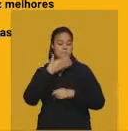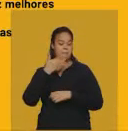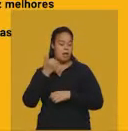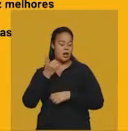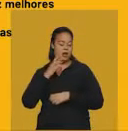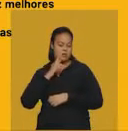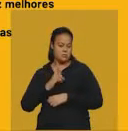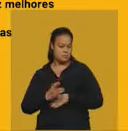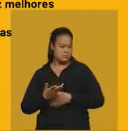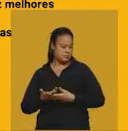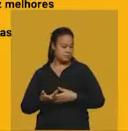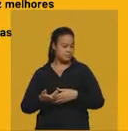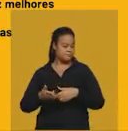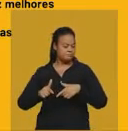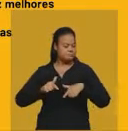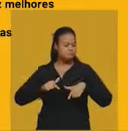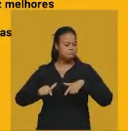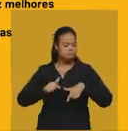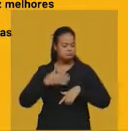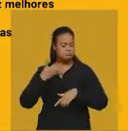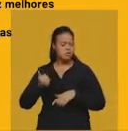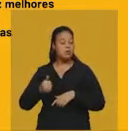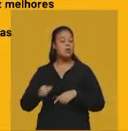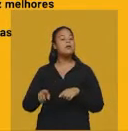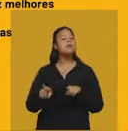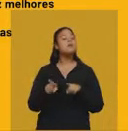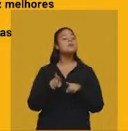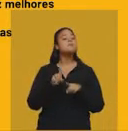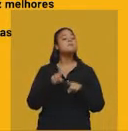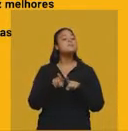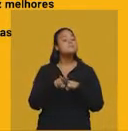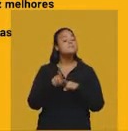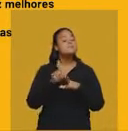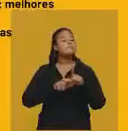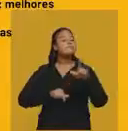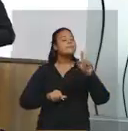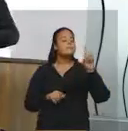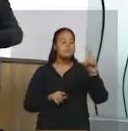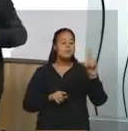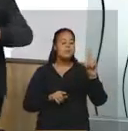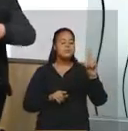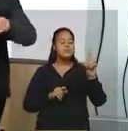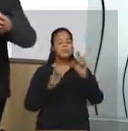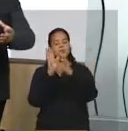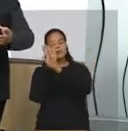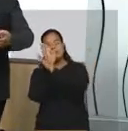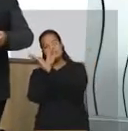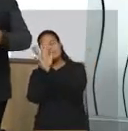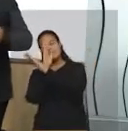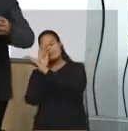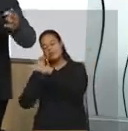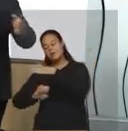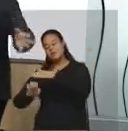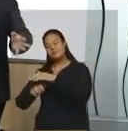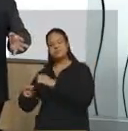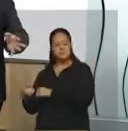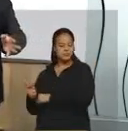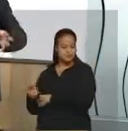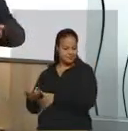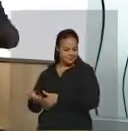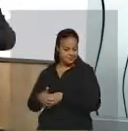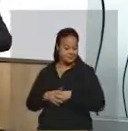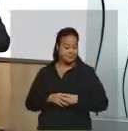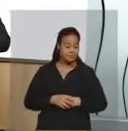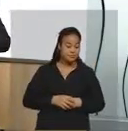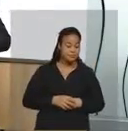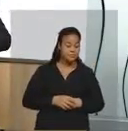Letra D. Há menos distrações com os colegas de trabalho. Então, nós vimos aí isso claramente